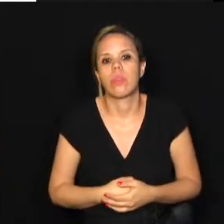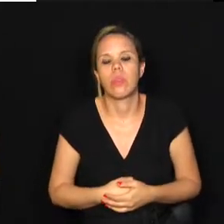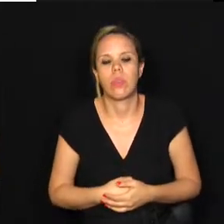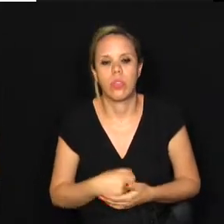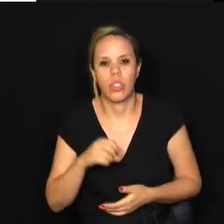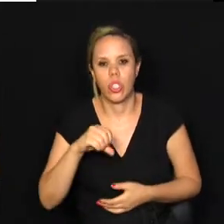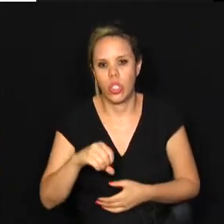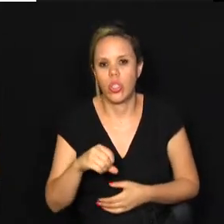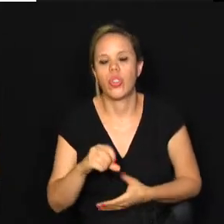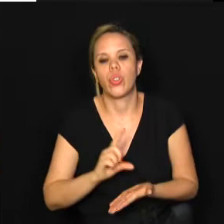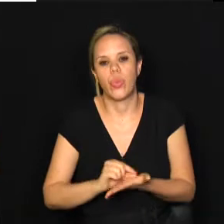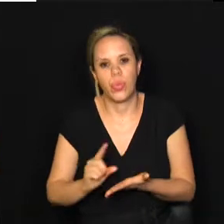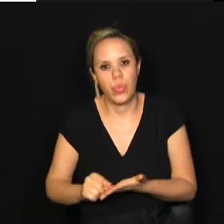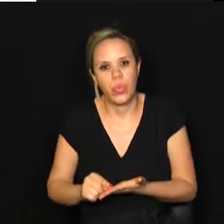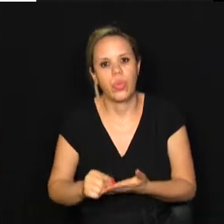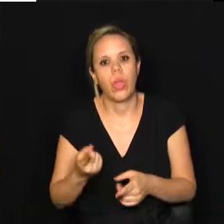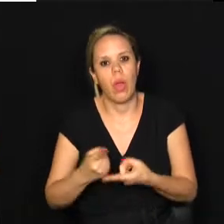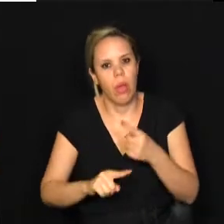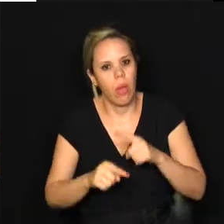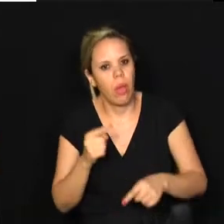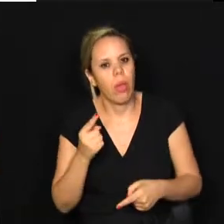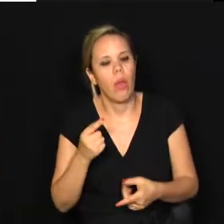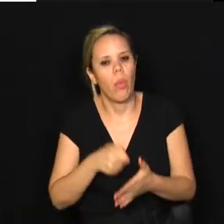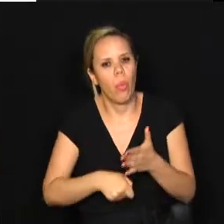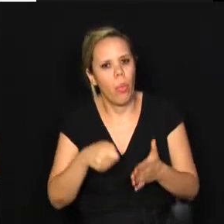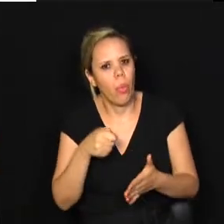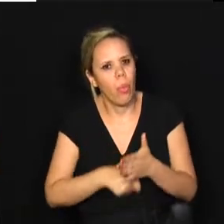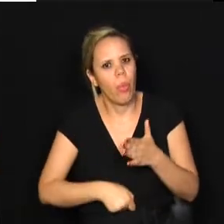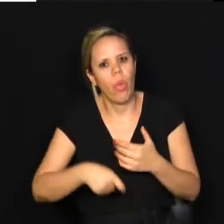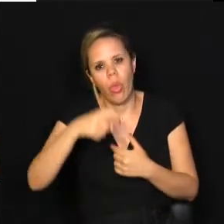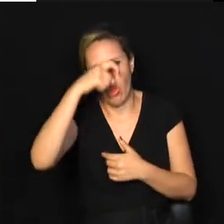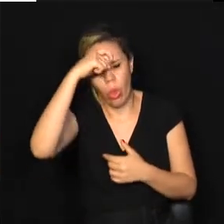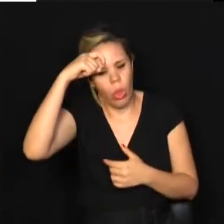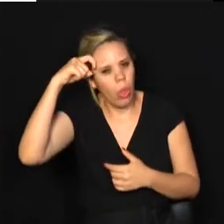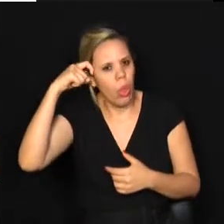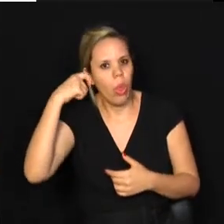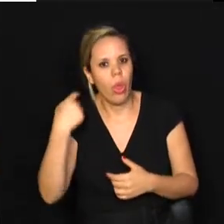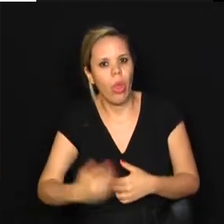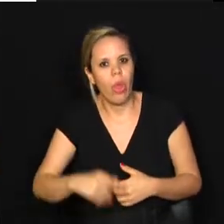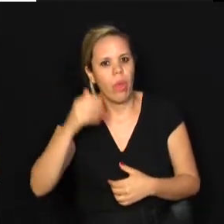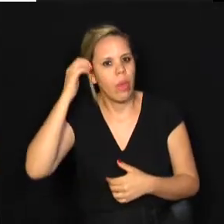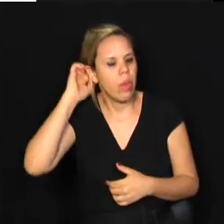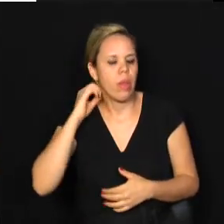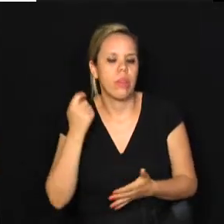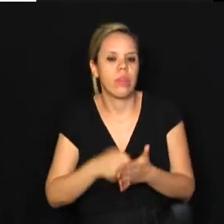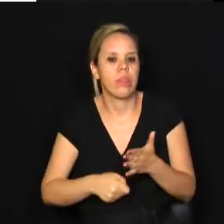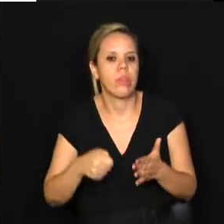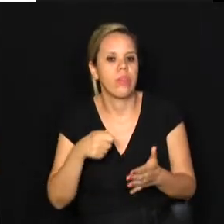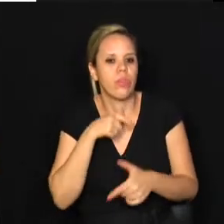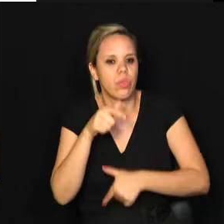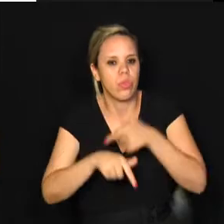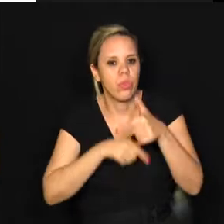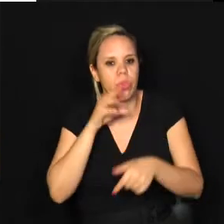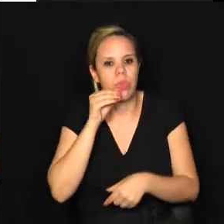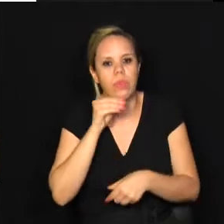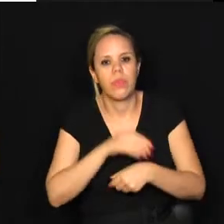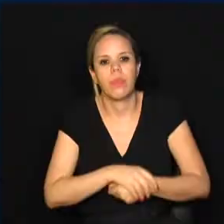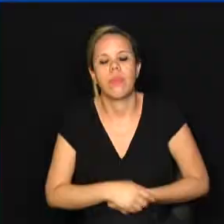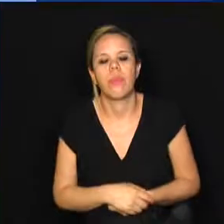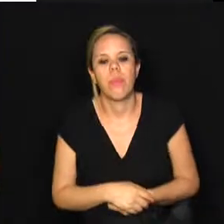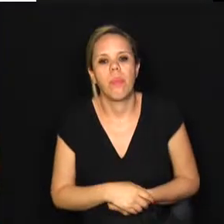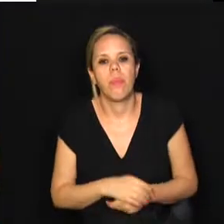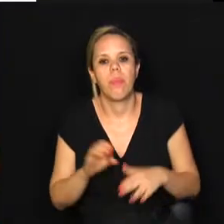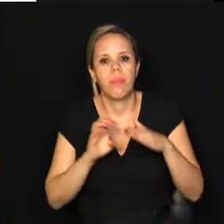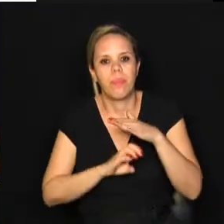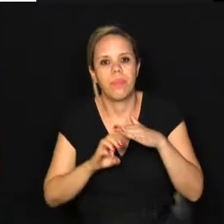acordo coletivo construído com muita luta, muito suor, muita dedicação dos trabalhadores. E a